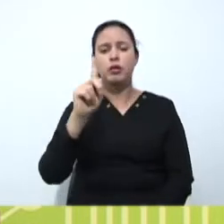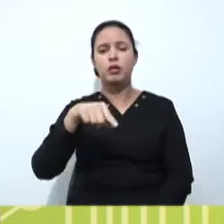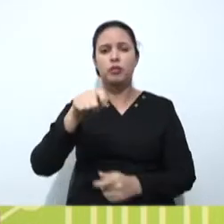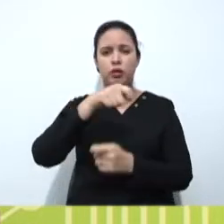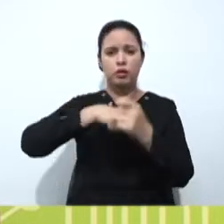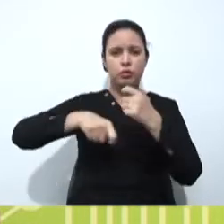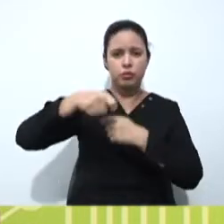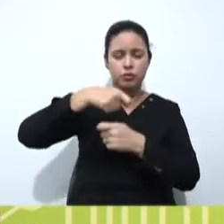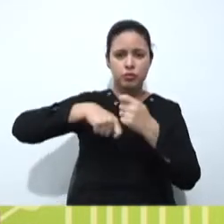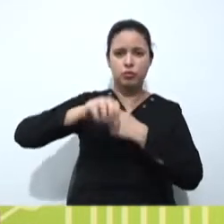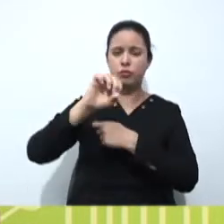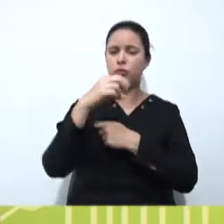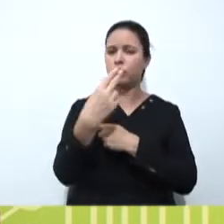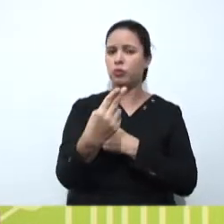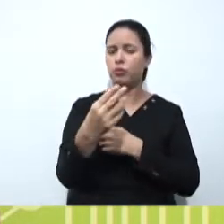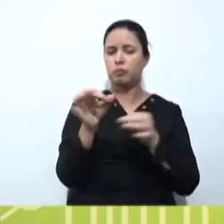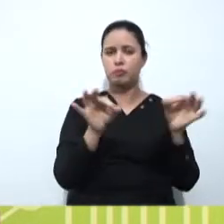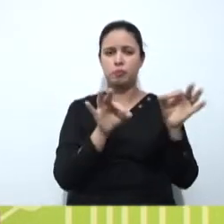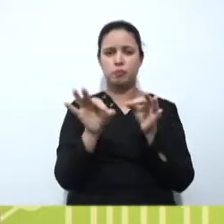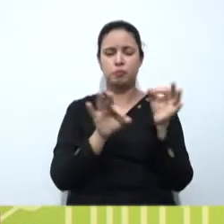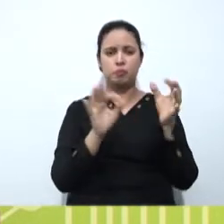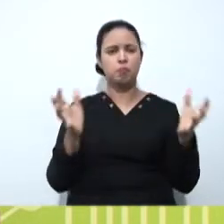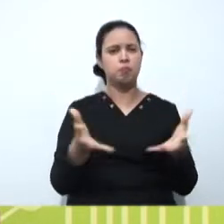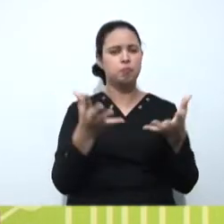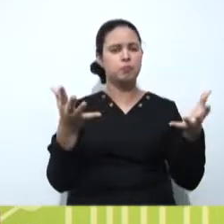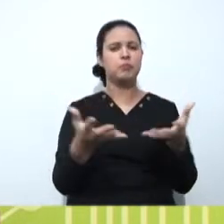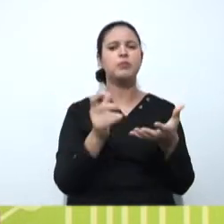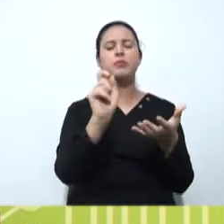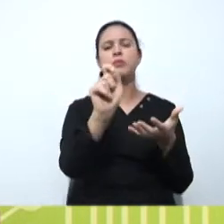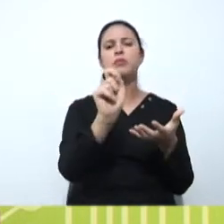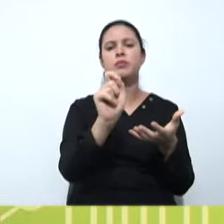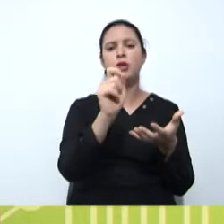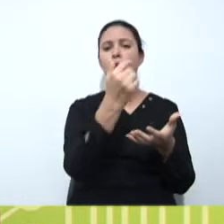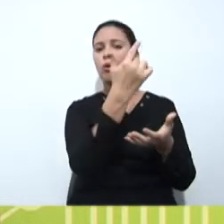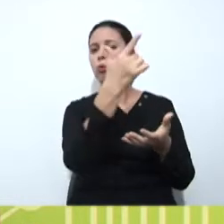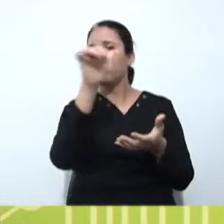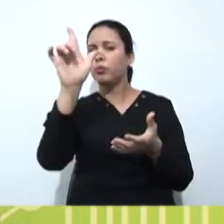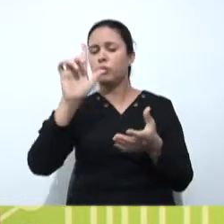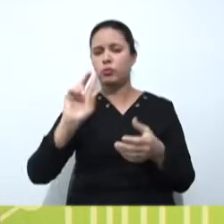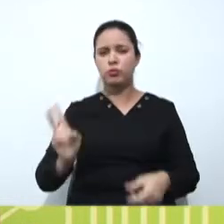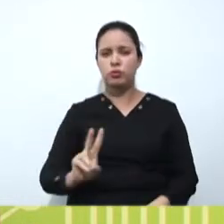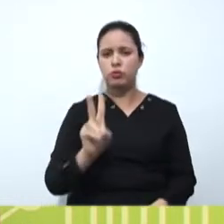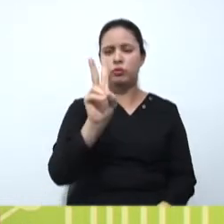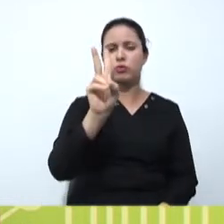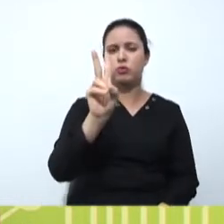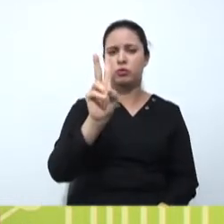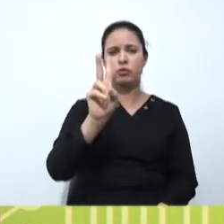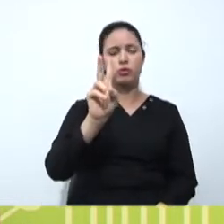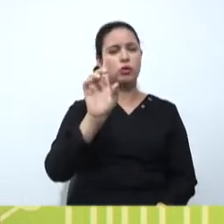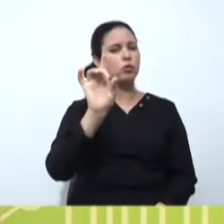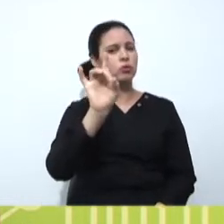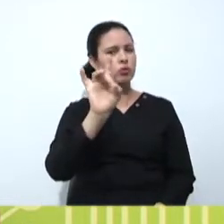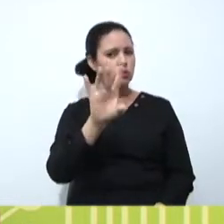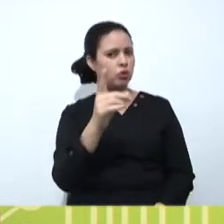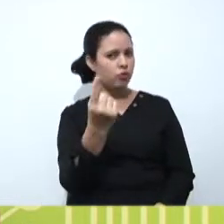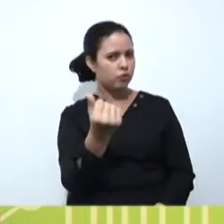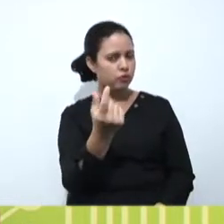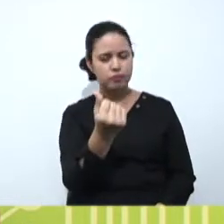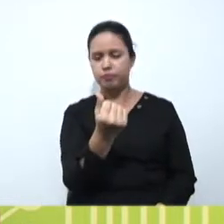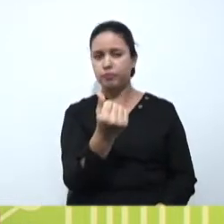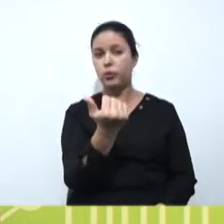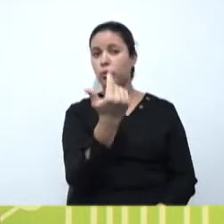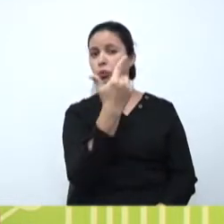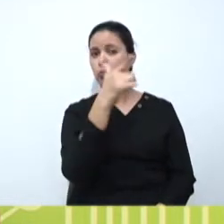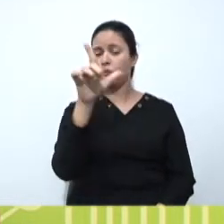negócio ou uma organização que estimula muito mais outros valores, além do financeiro, do econômico.